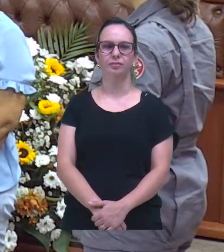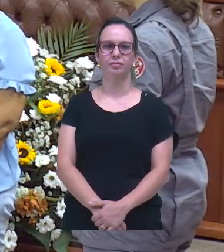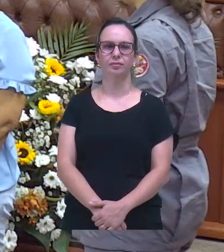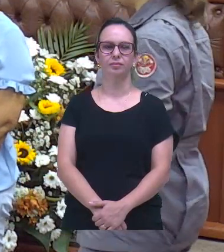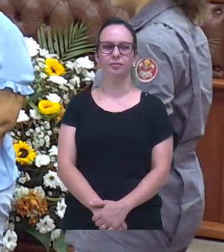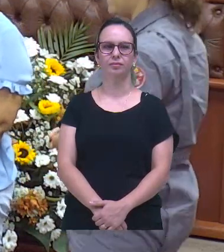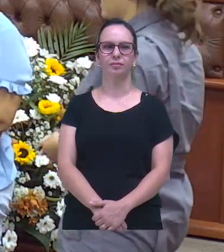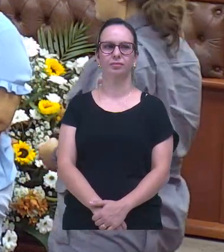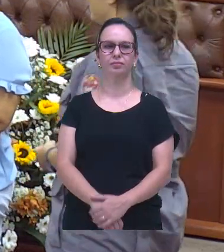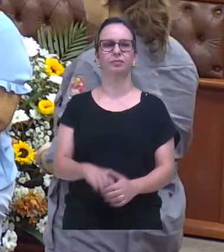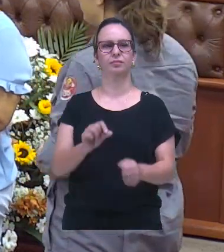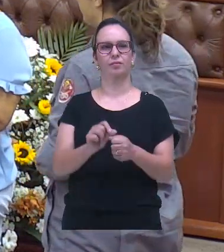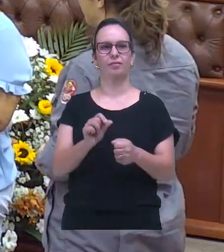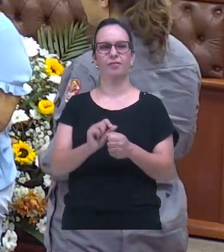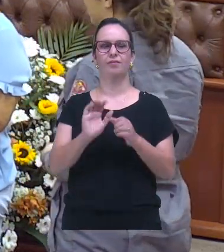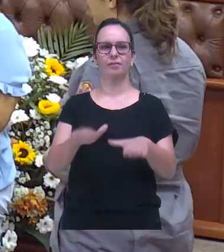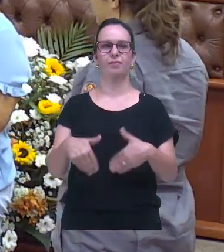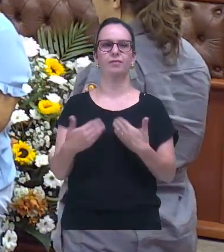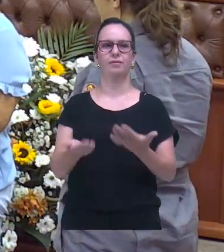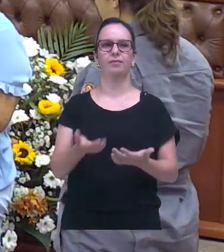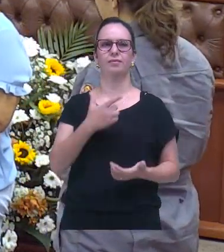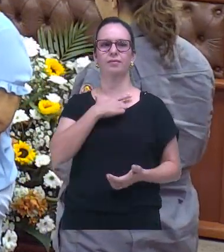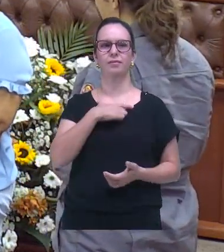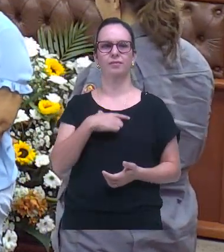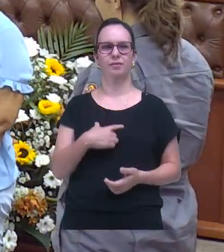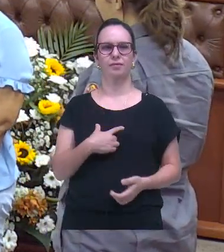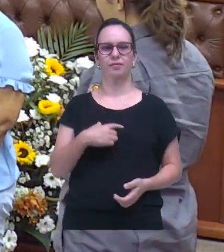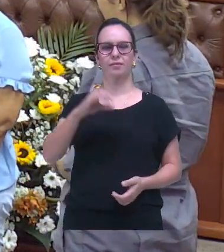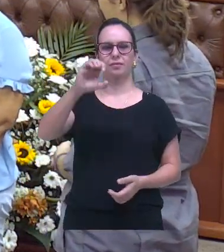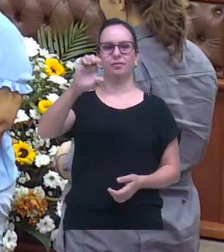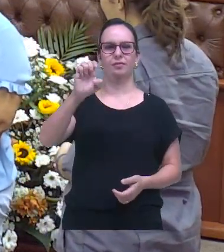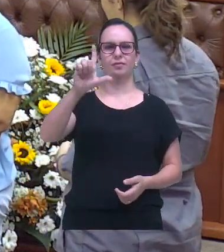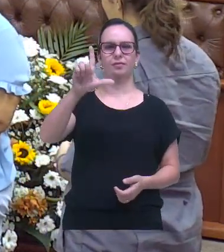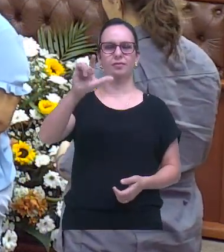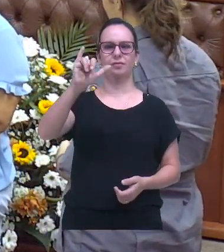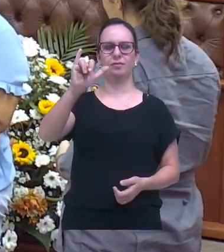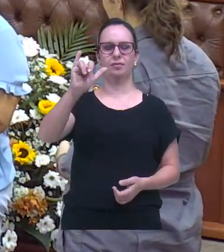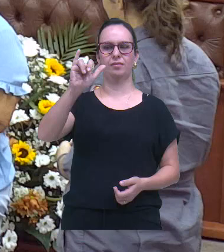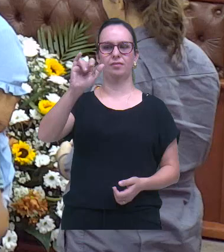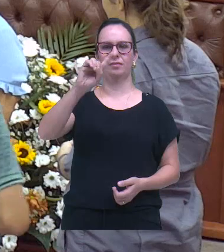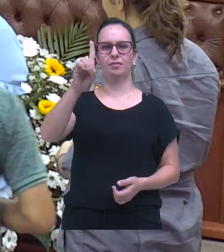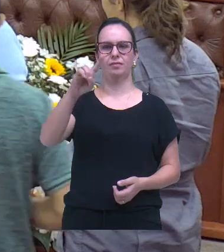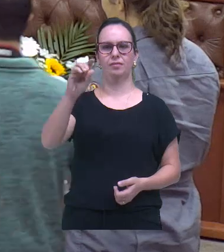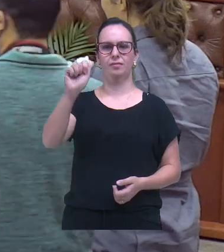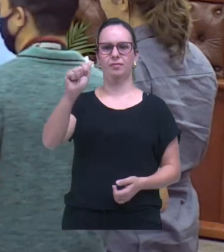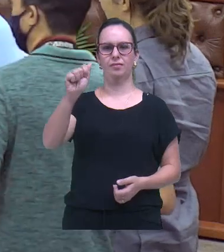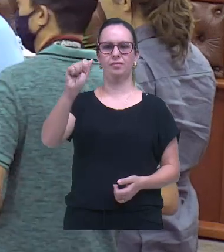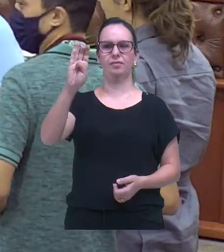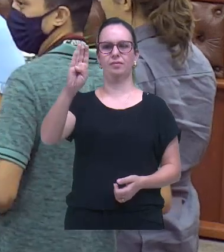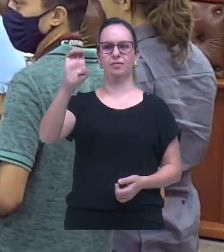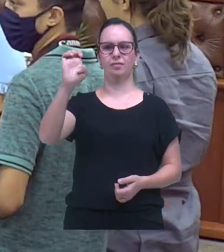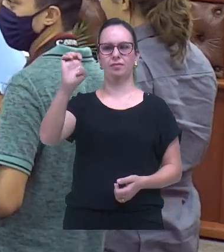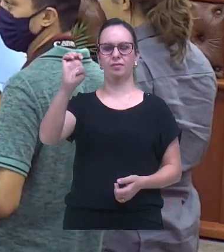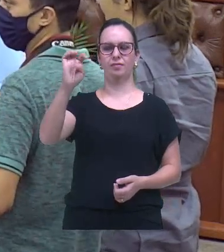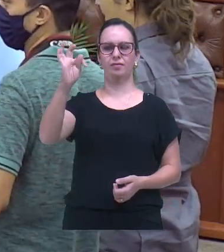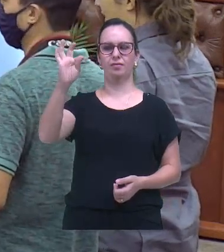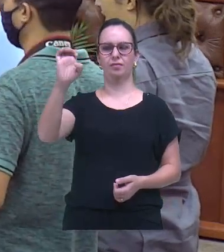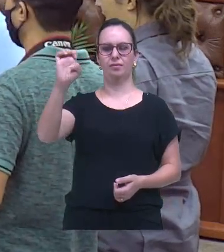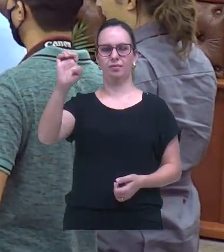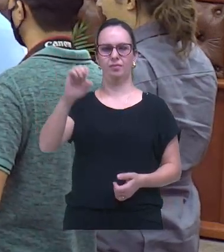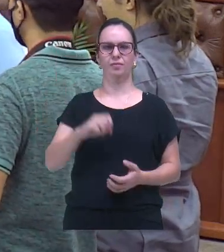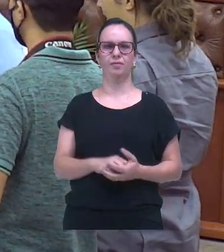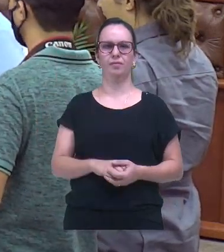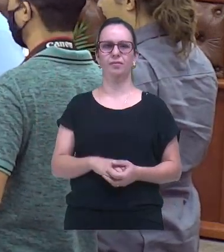Para fazer a entrega da medalha à senhora Elizabeth Fátima Ferreira, o vereador Fernando Pereira Cirque Júnior, por